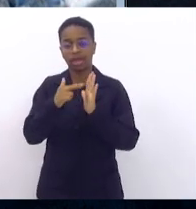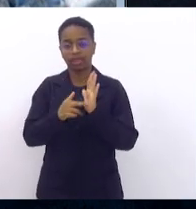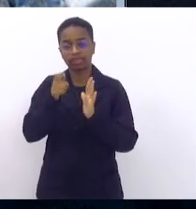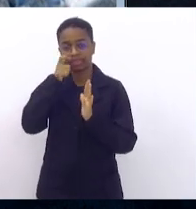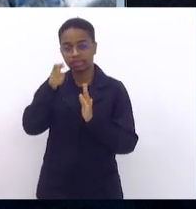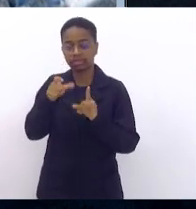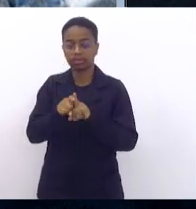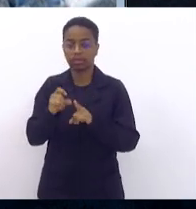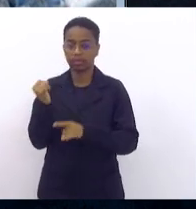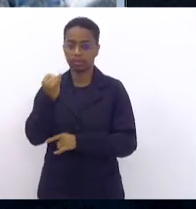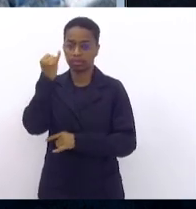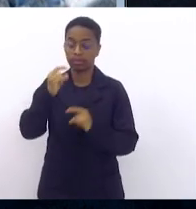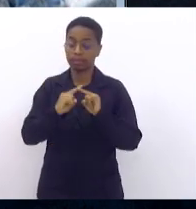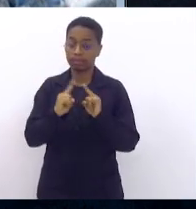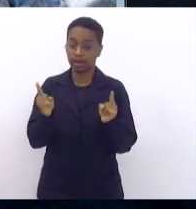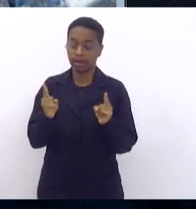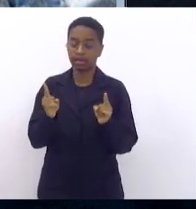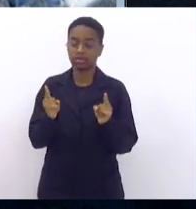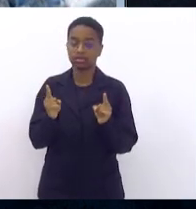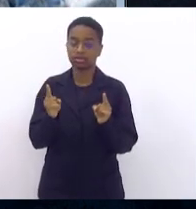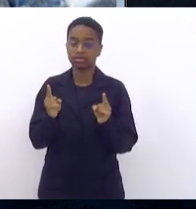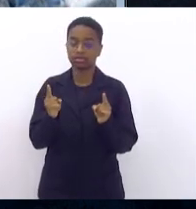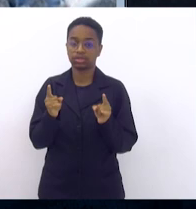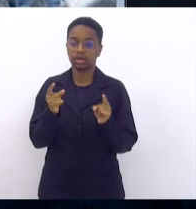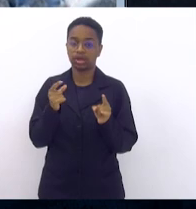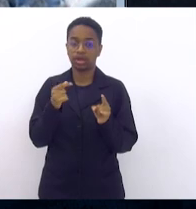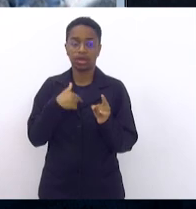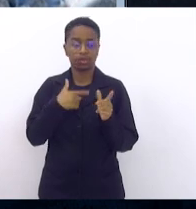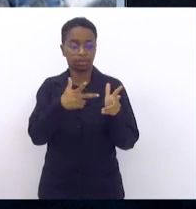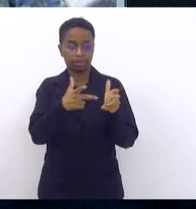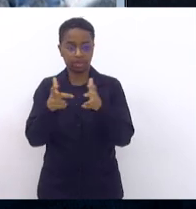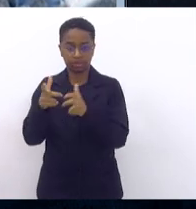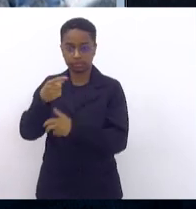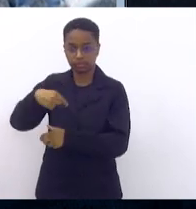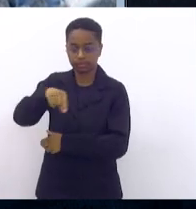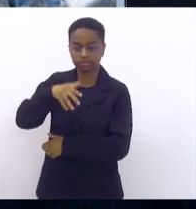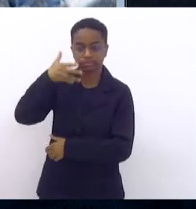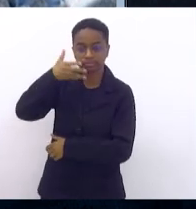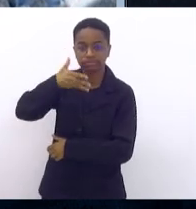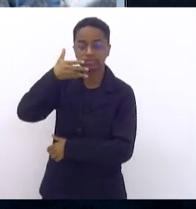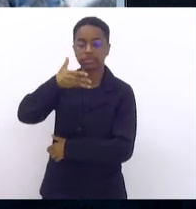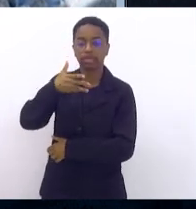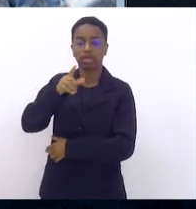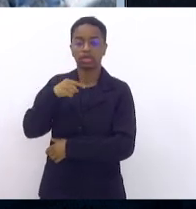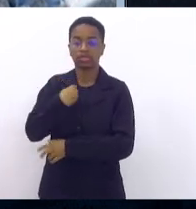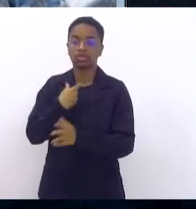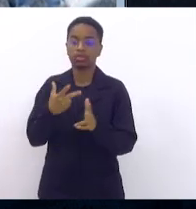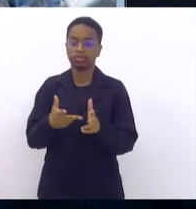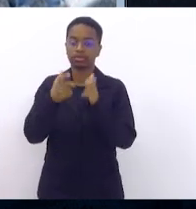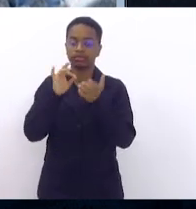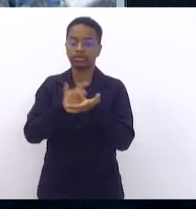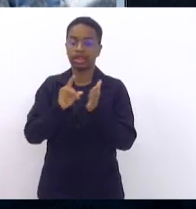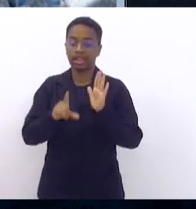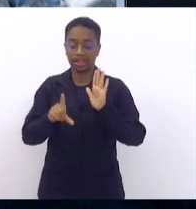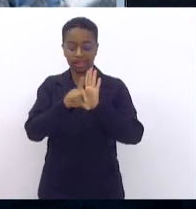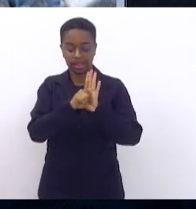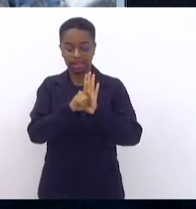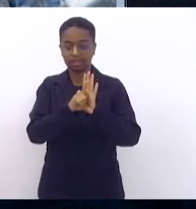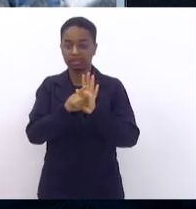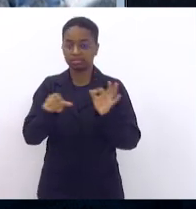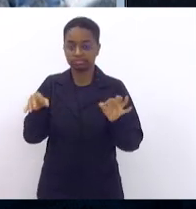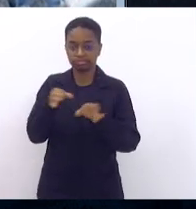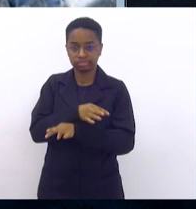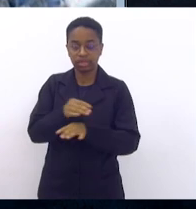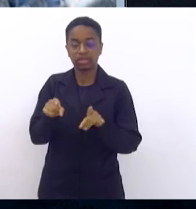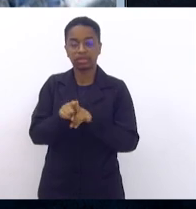importante mas eu ouvi uma fala de todos companheiros a gente vê que a legislação táposta